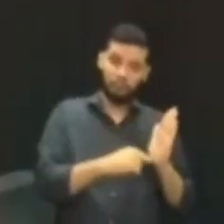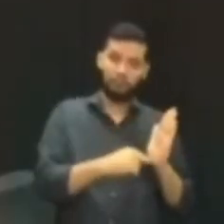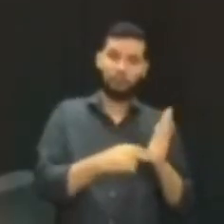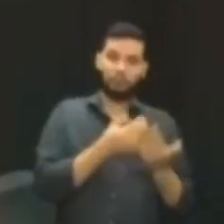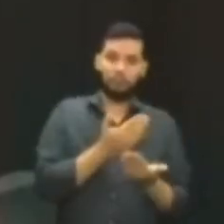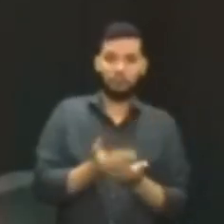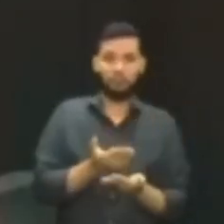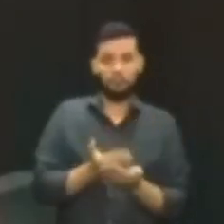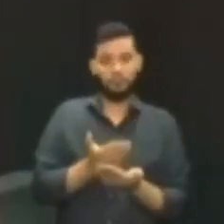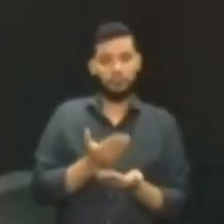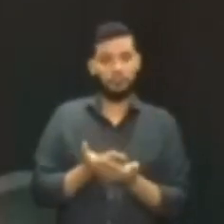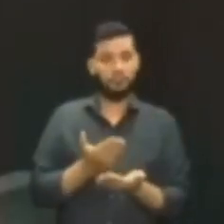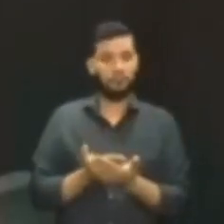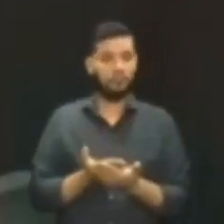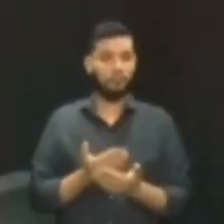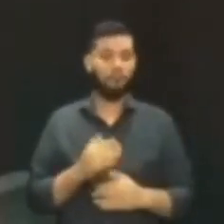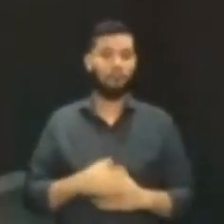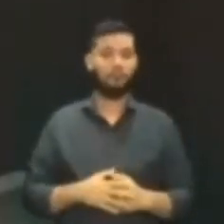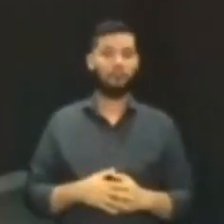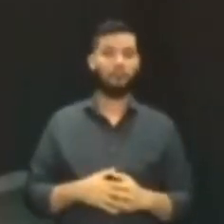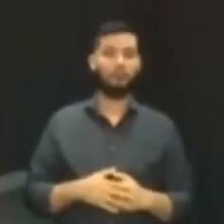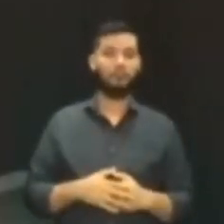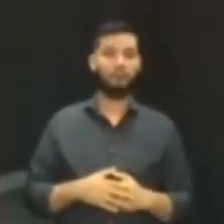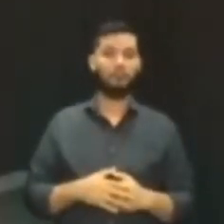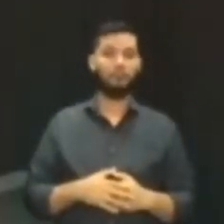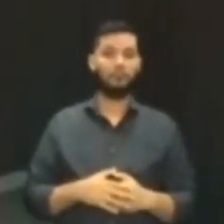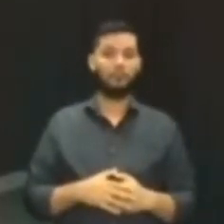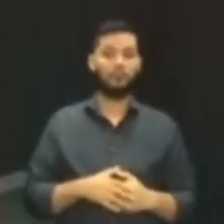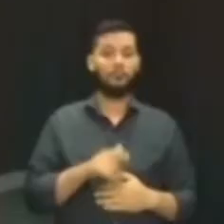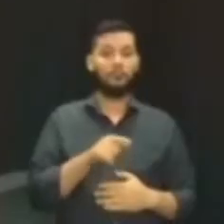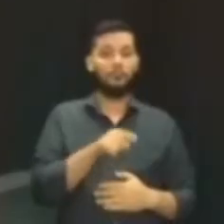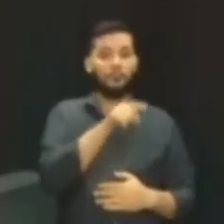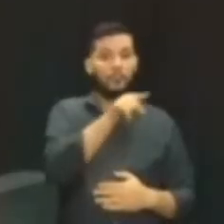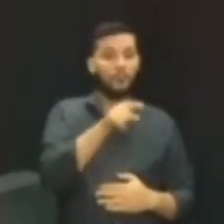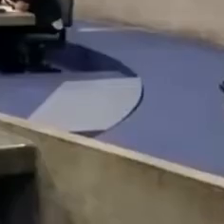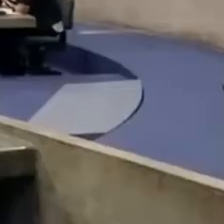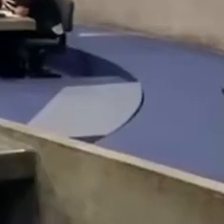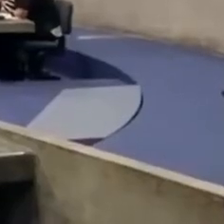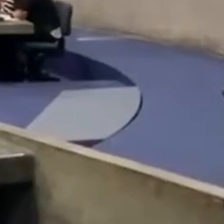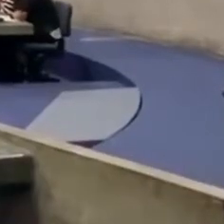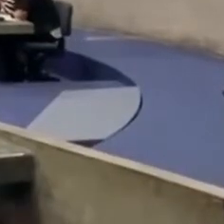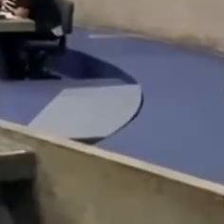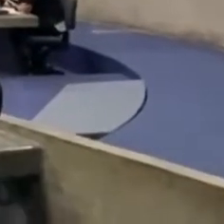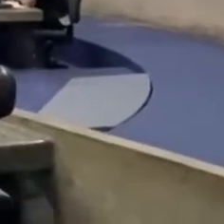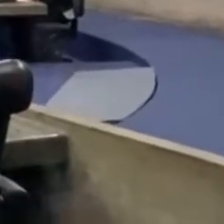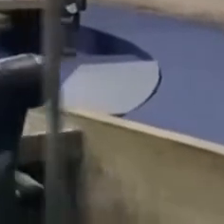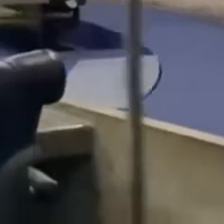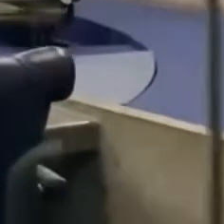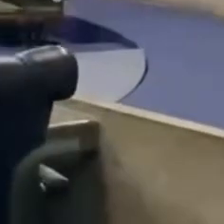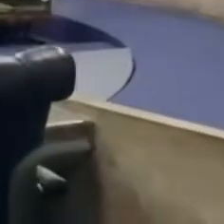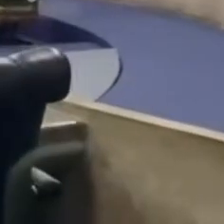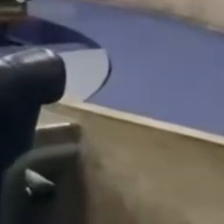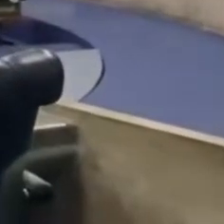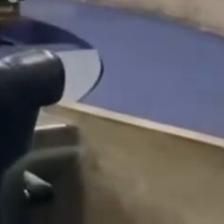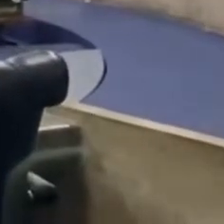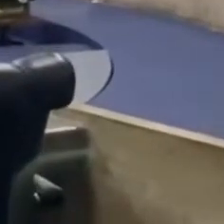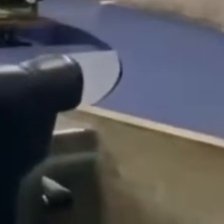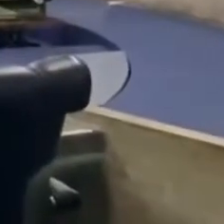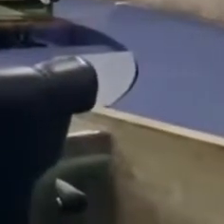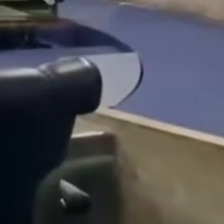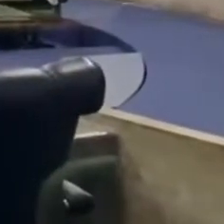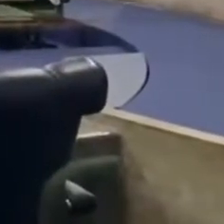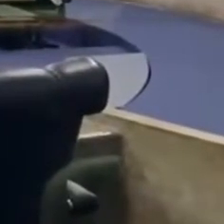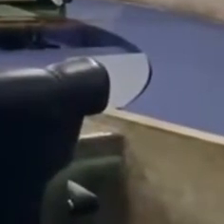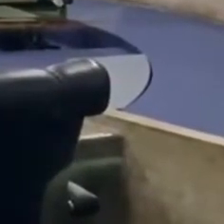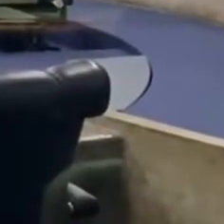Estude o regimento. Baixe a voz e cale a boca, que o tempo é meu. Baixe a voz e cale a